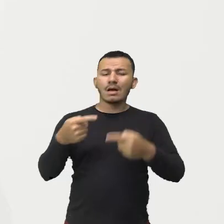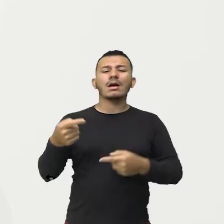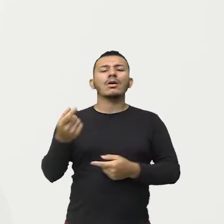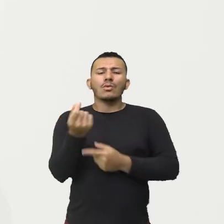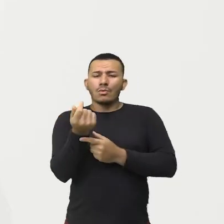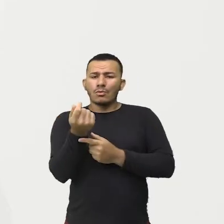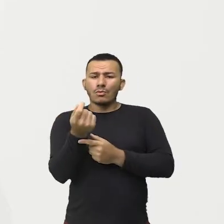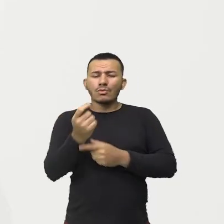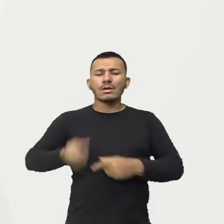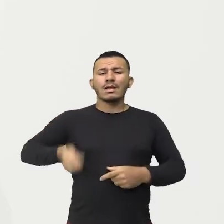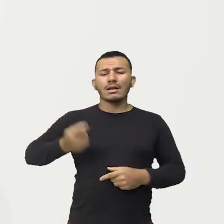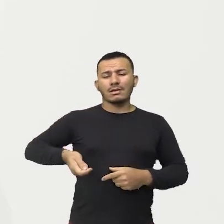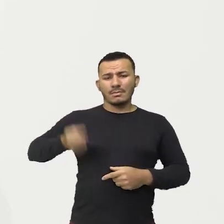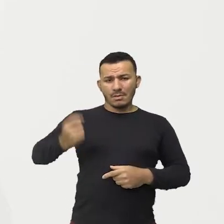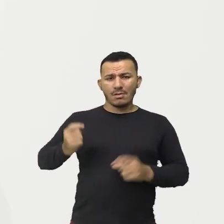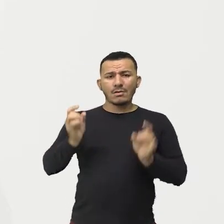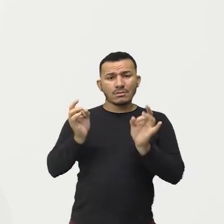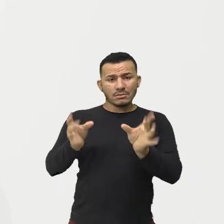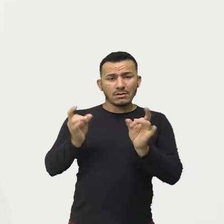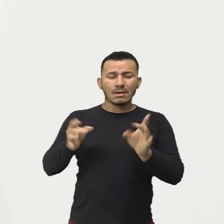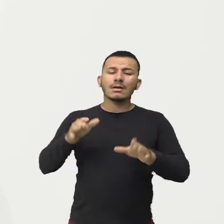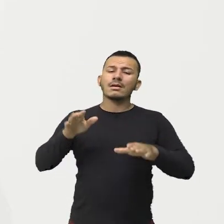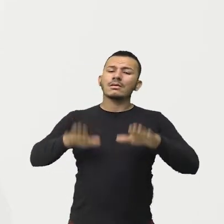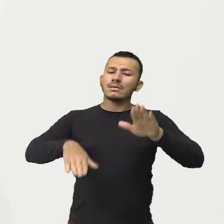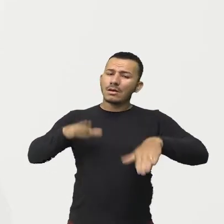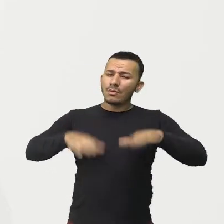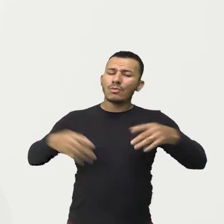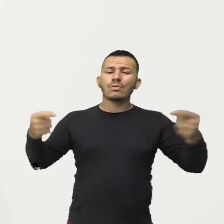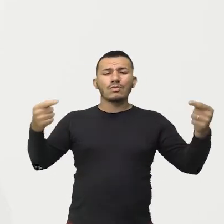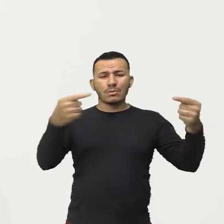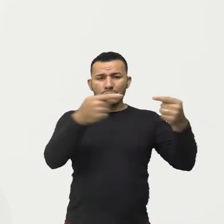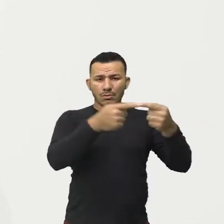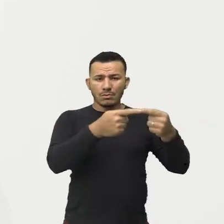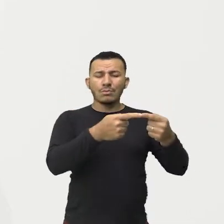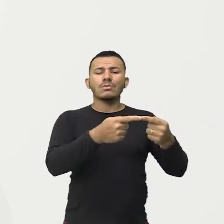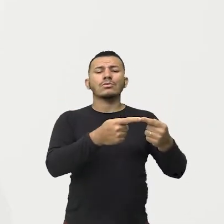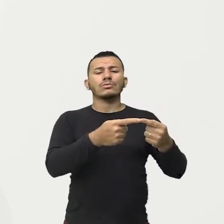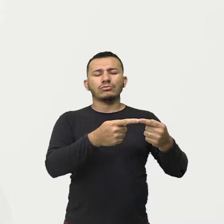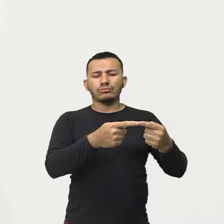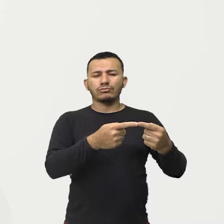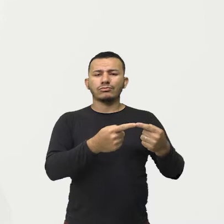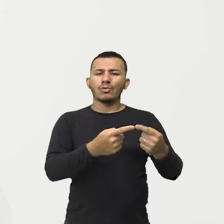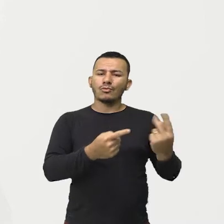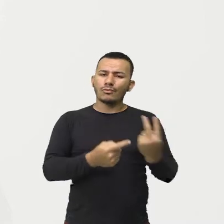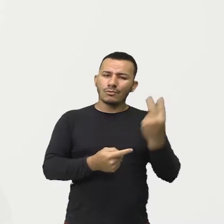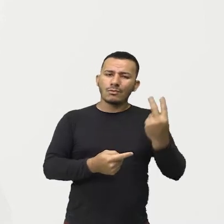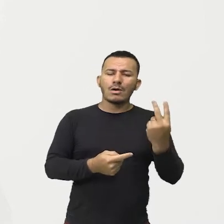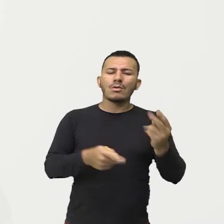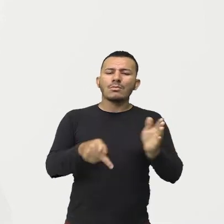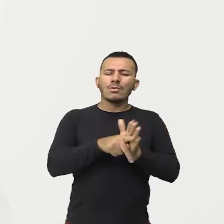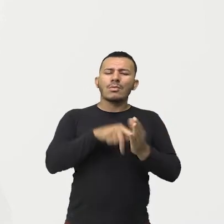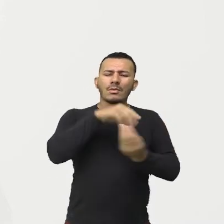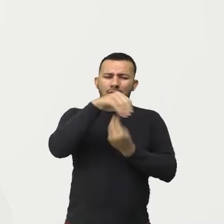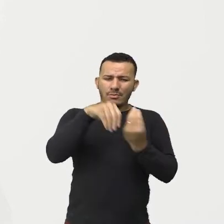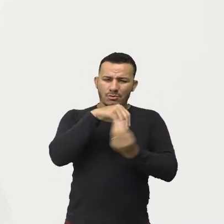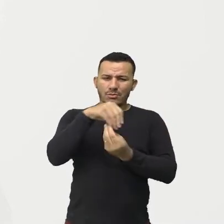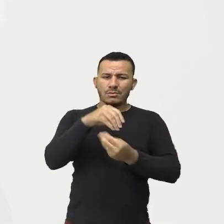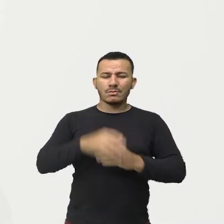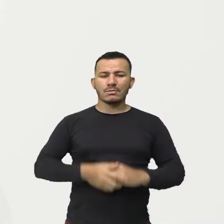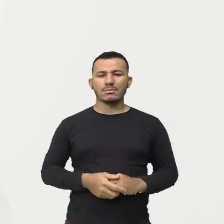custo de uma tapioca de acordo com o valor do recheio?